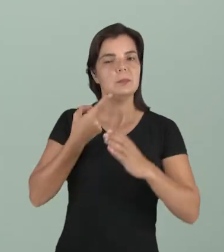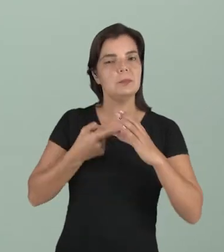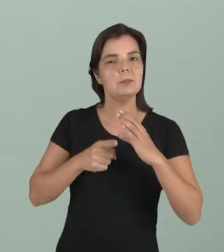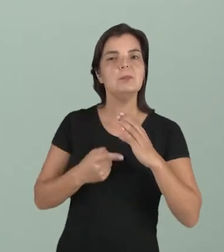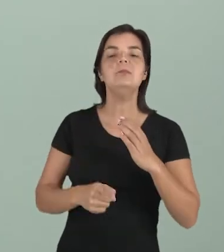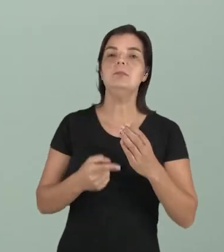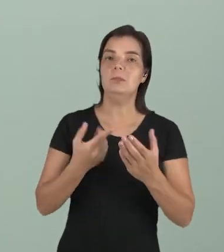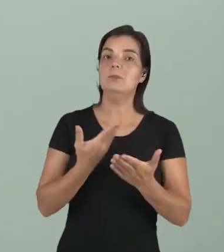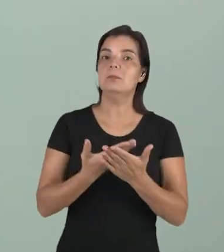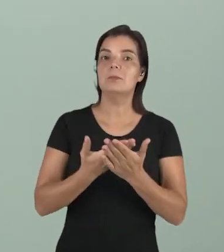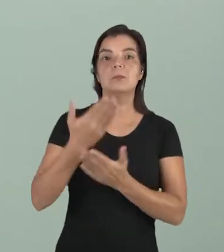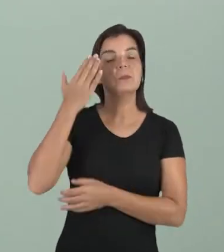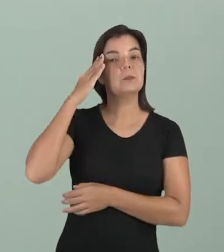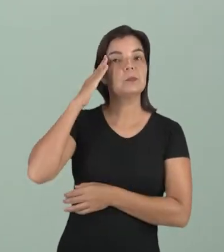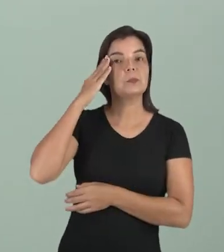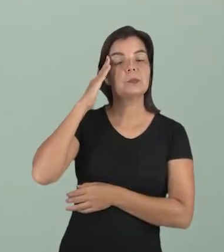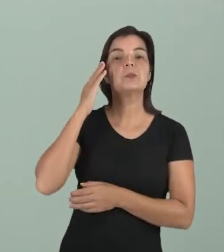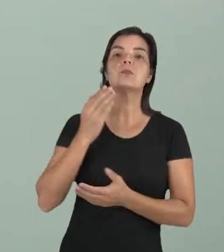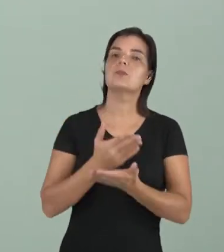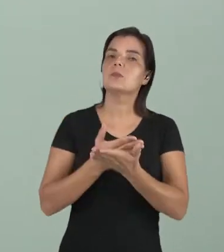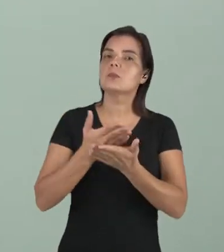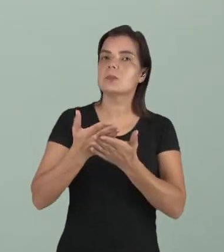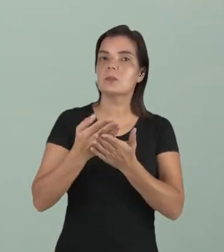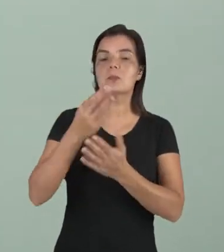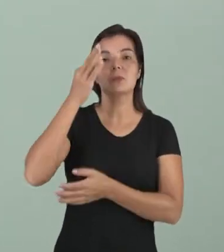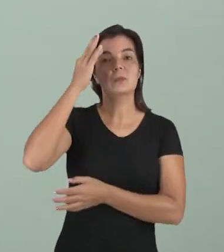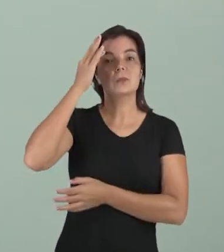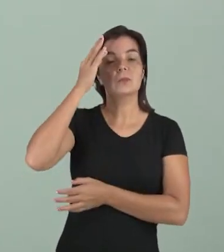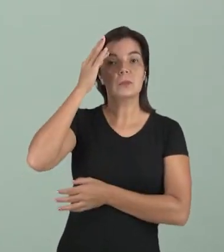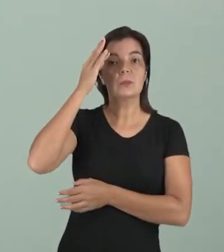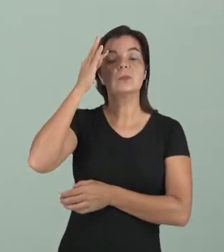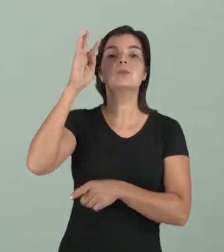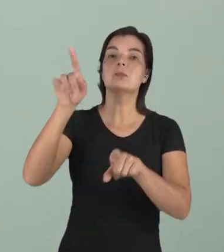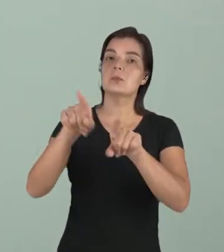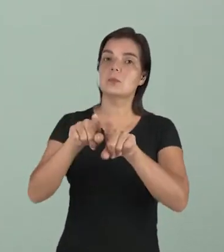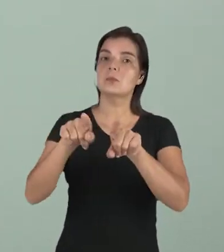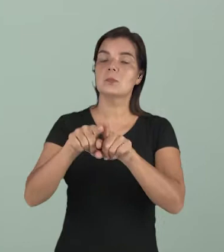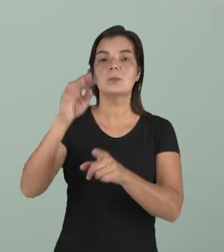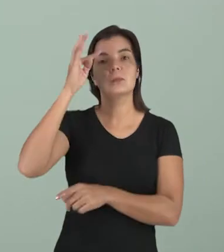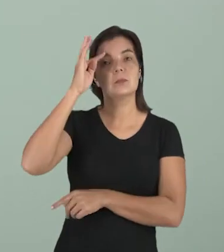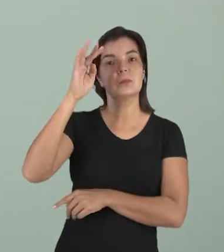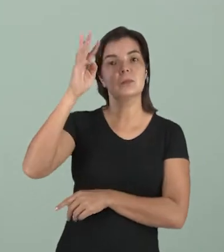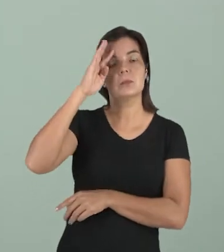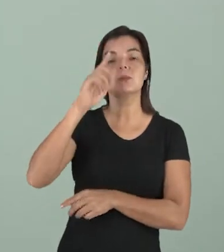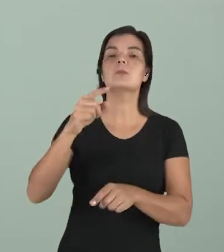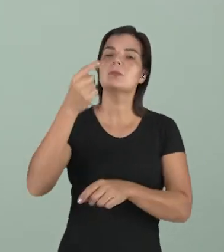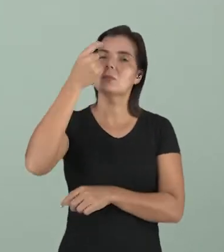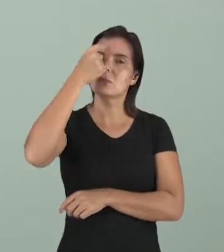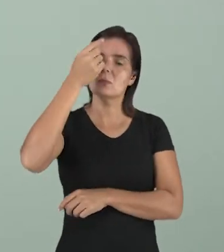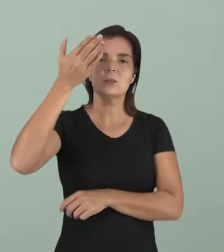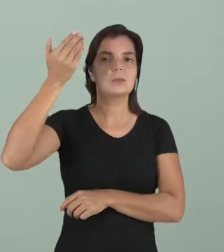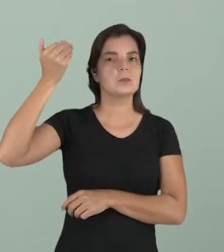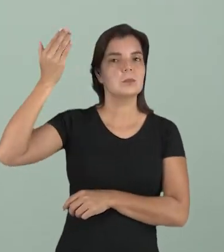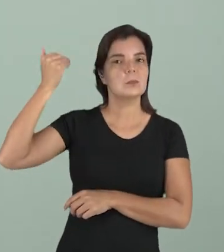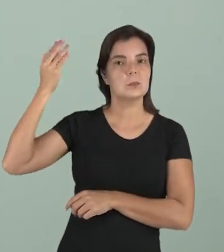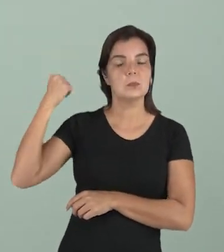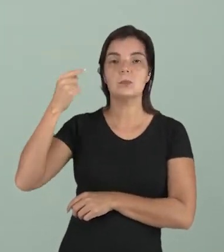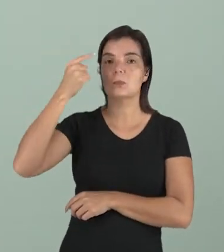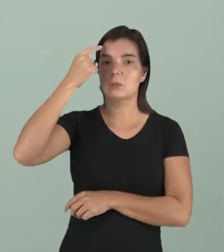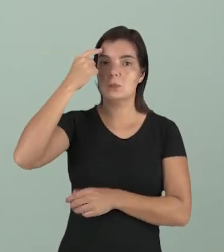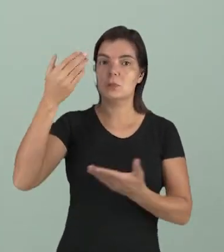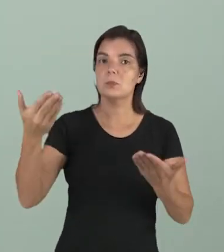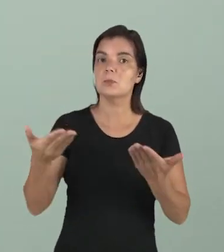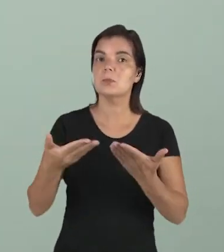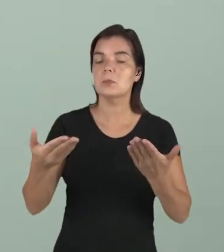aprofundar mais na compreensão dos princípios teóricos que regeram o pensamento antigo, medieval e o